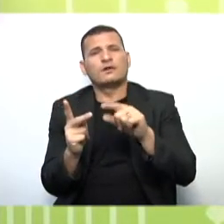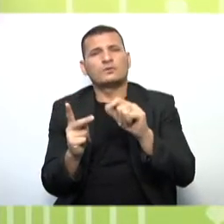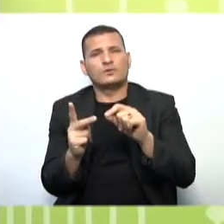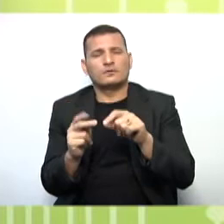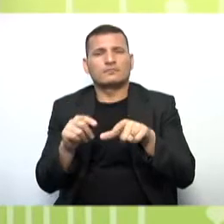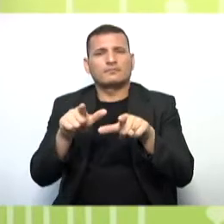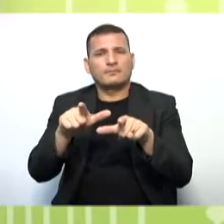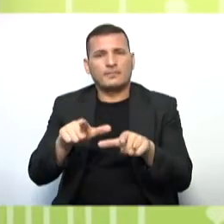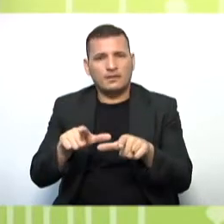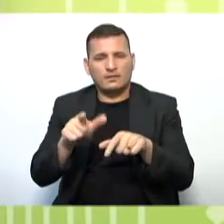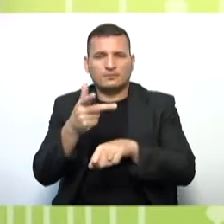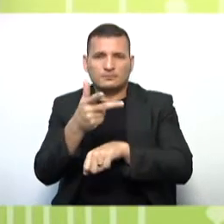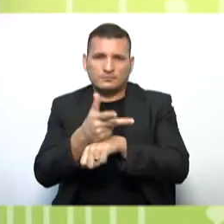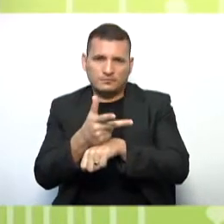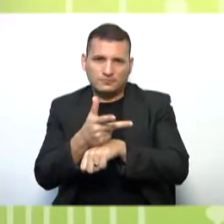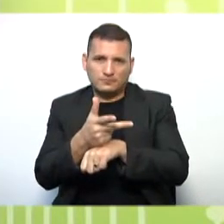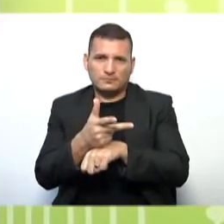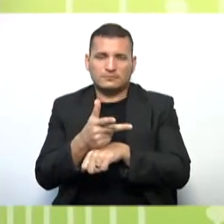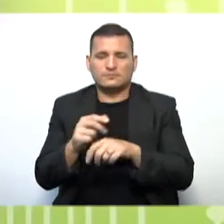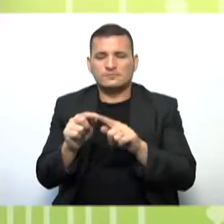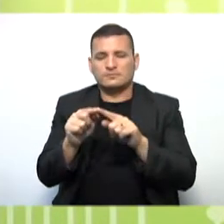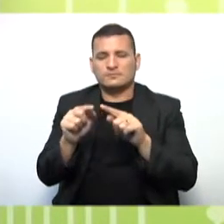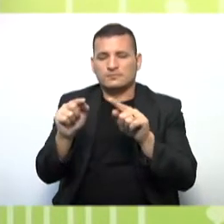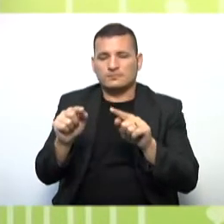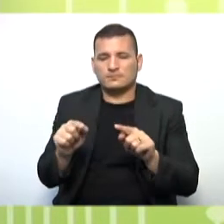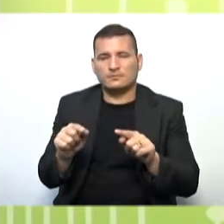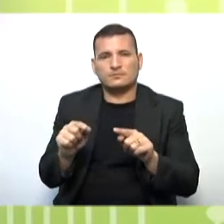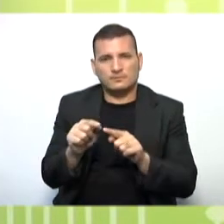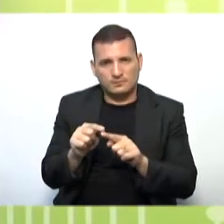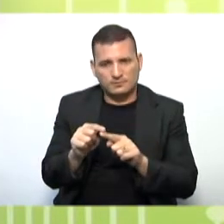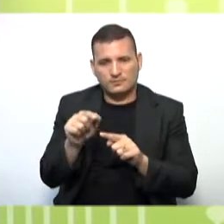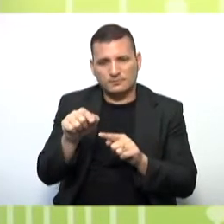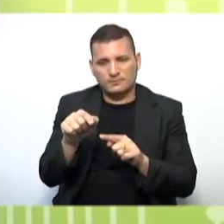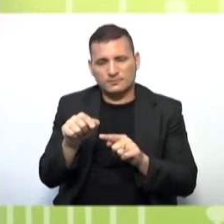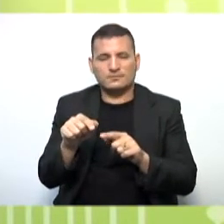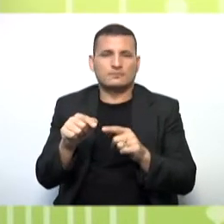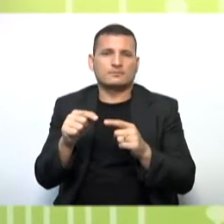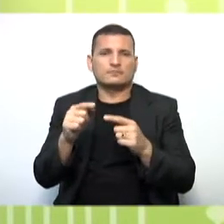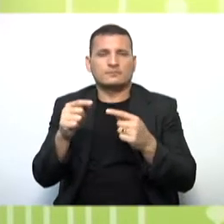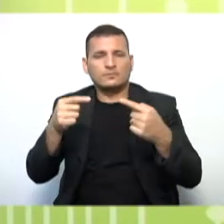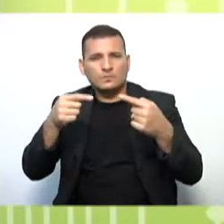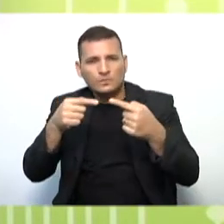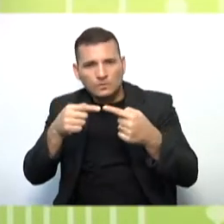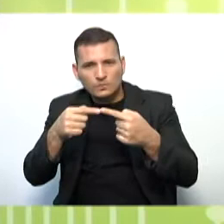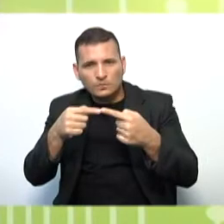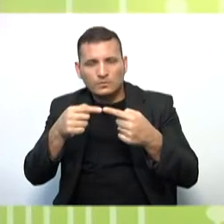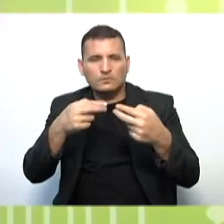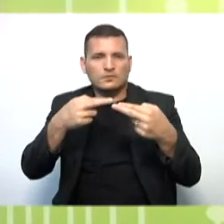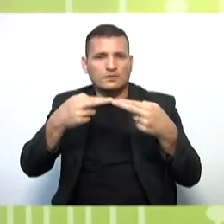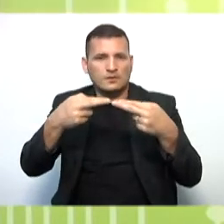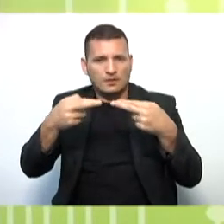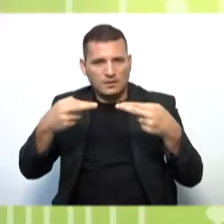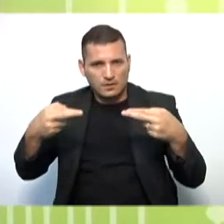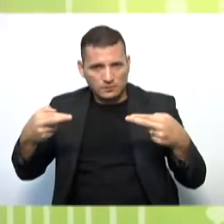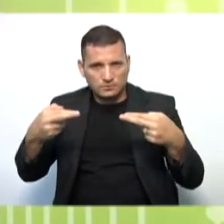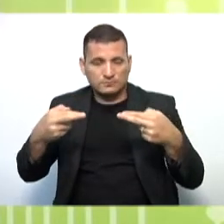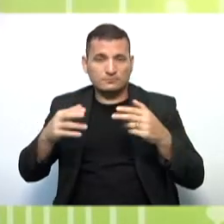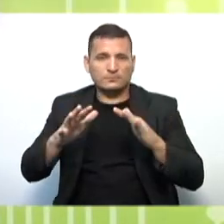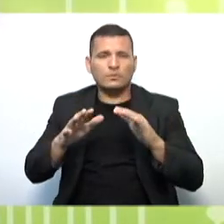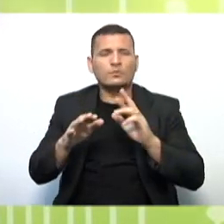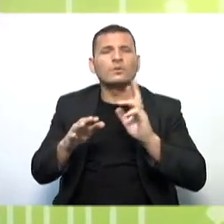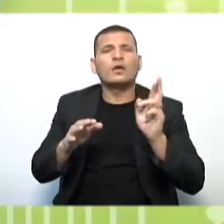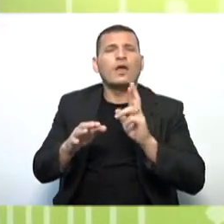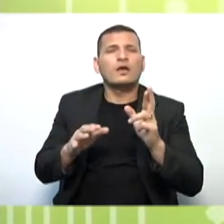placa de vídeo, a tela, a conexão de rede, por aí vai. Então, quem está mediando